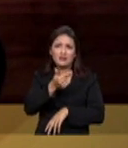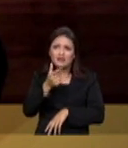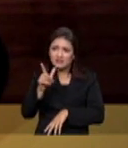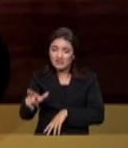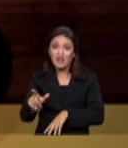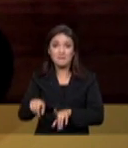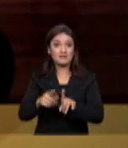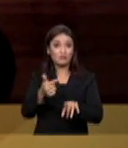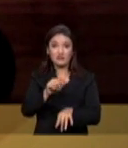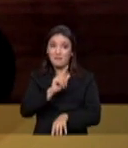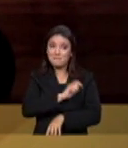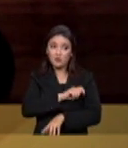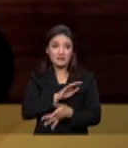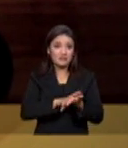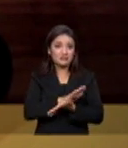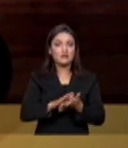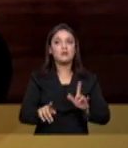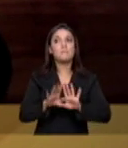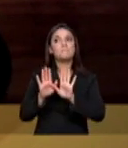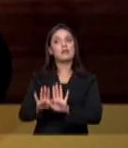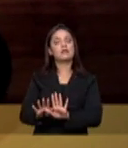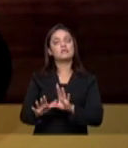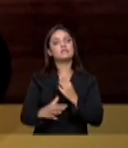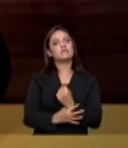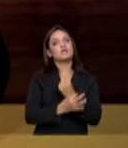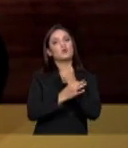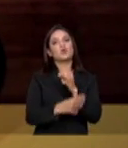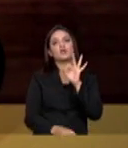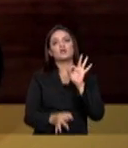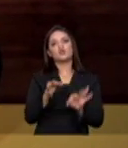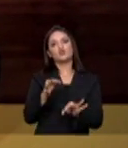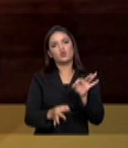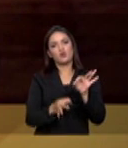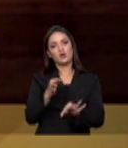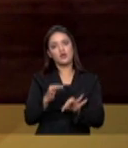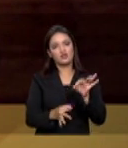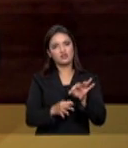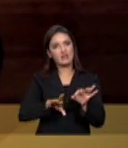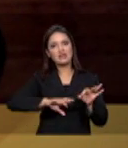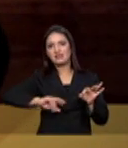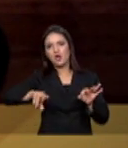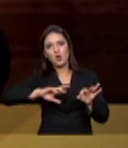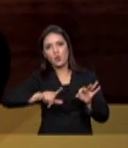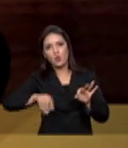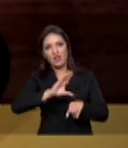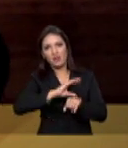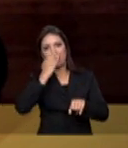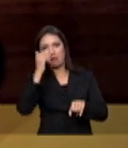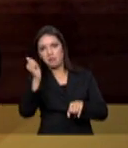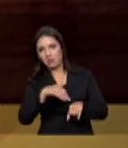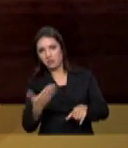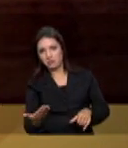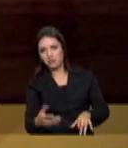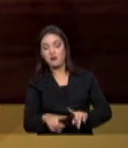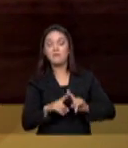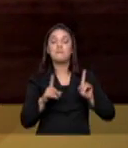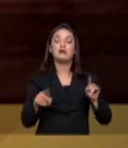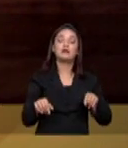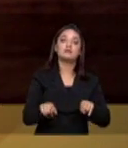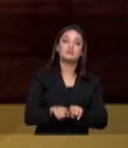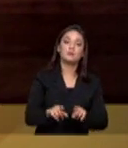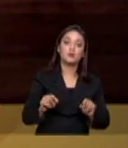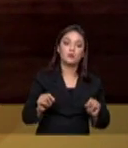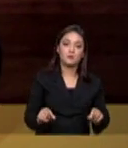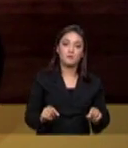segurança jurídica não pode significar de cumprir a constituição e nesta dimensão